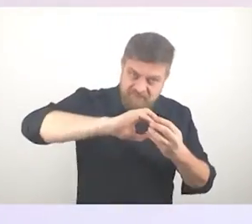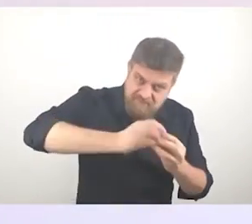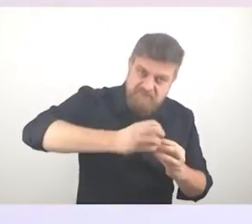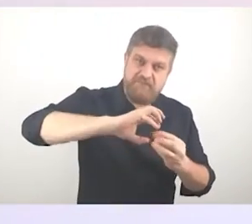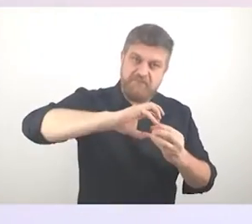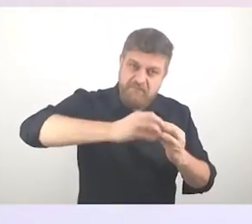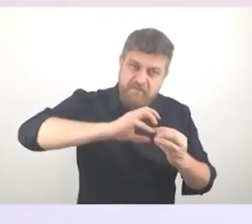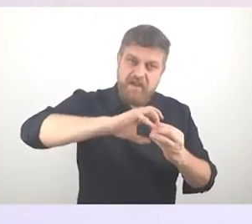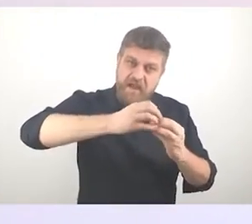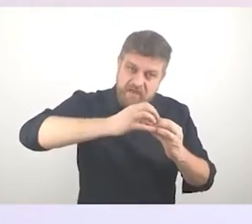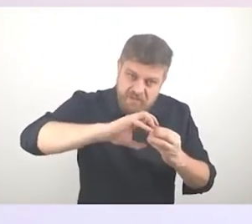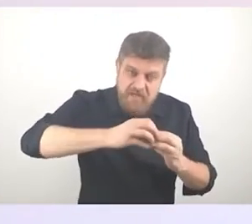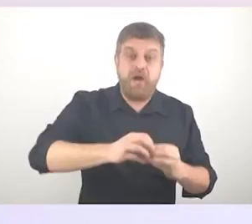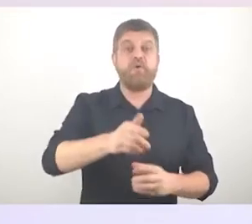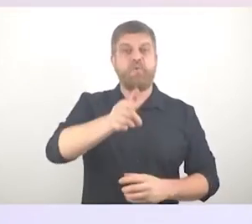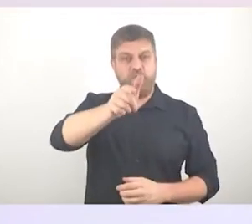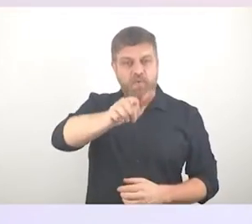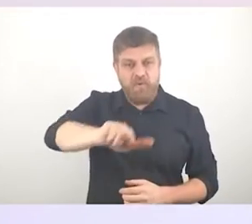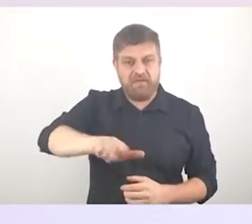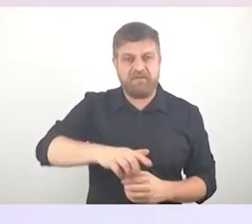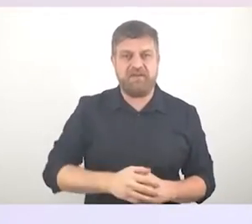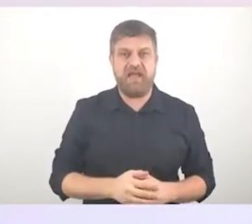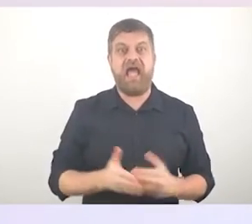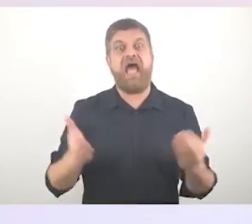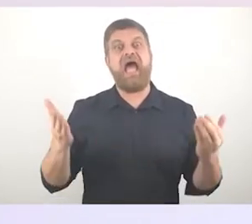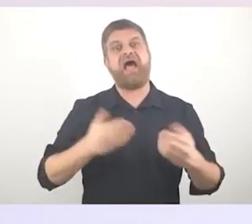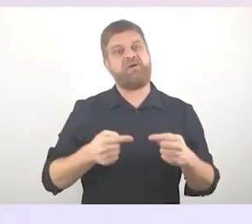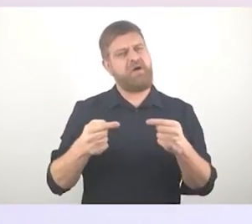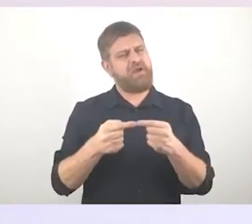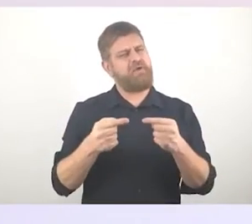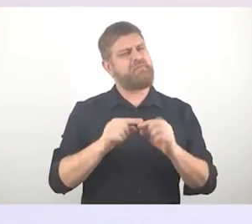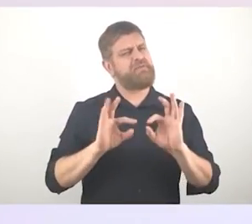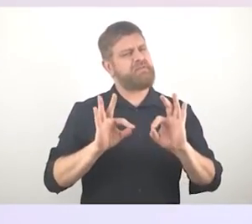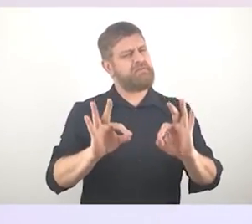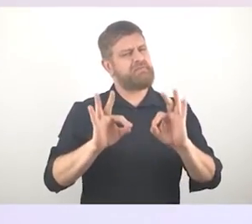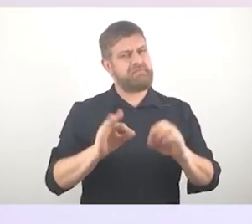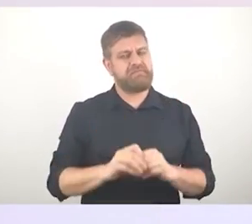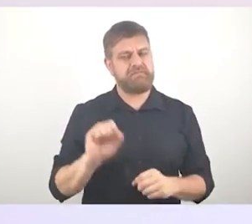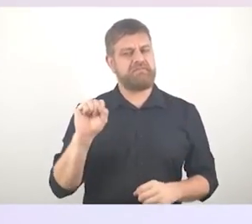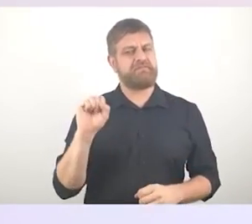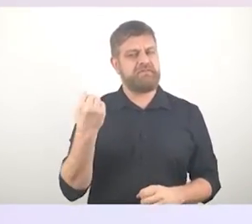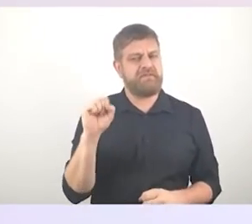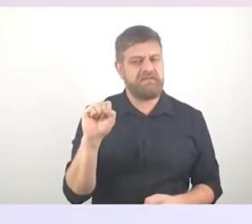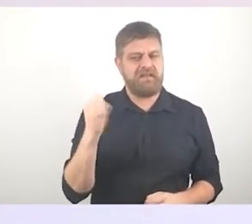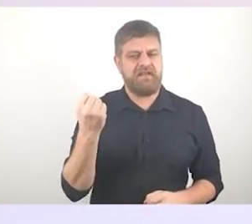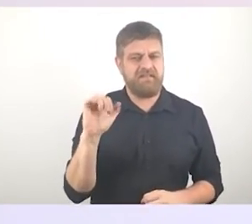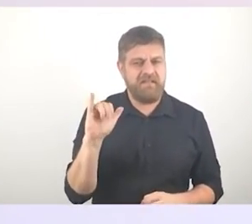Volta a fechar nosso instrumento e agora ele está ajustado. Então, ó.